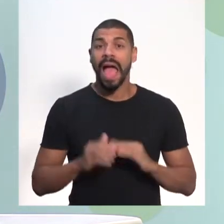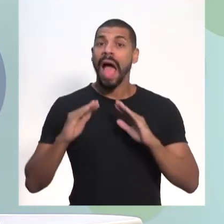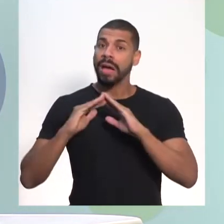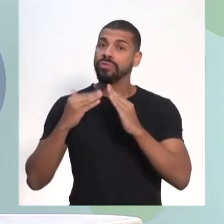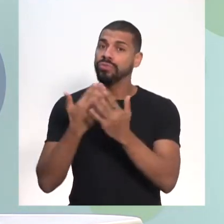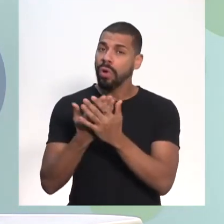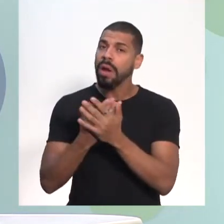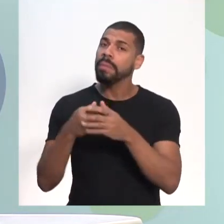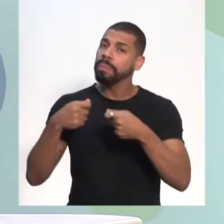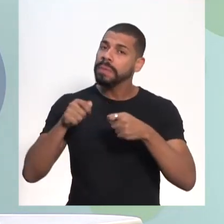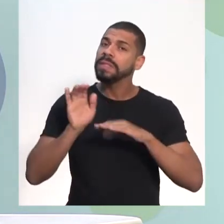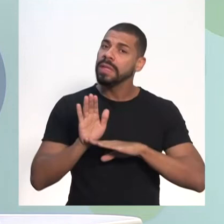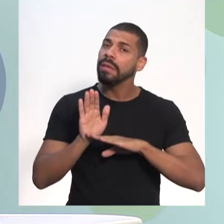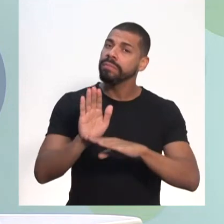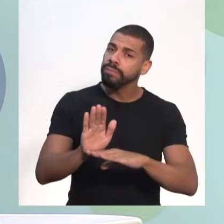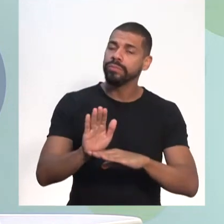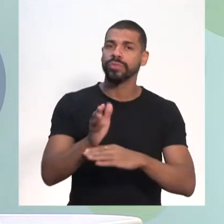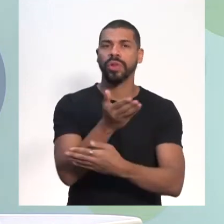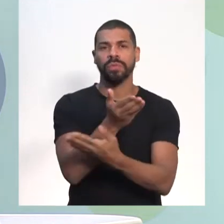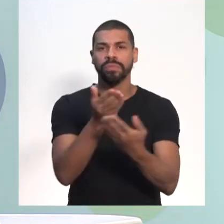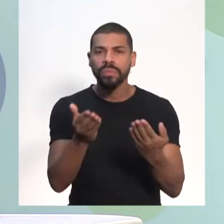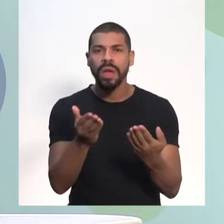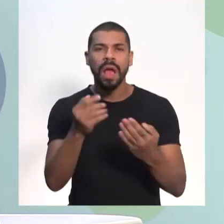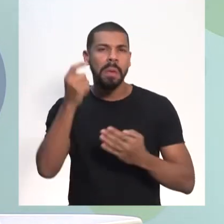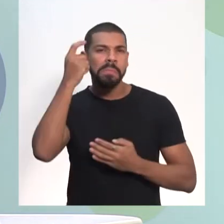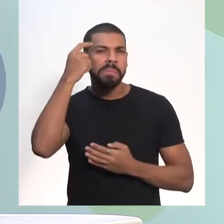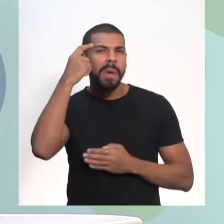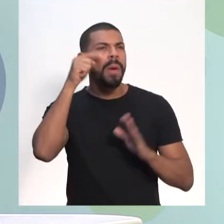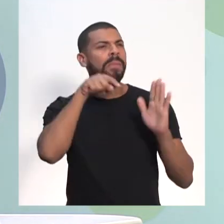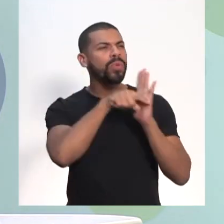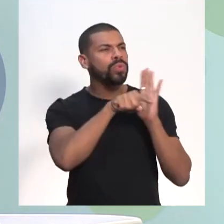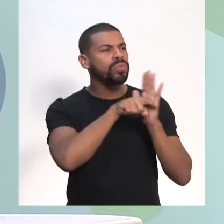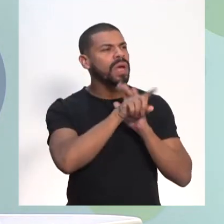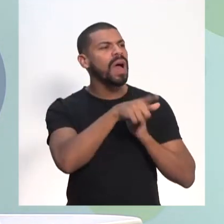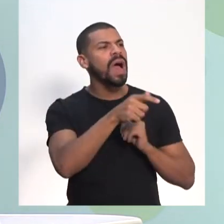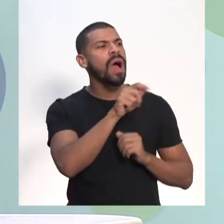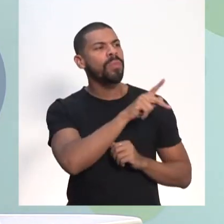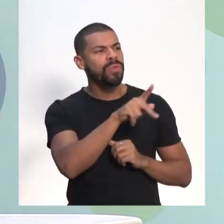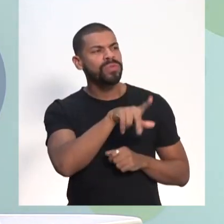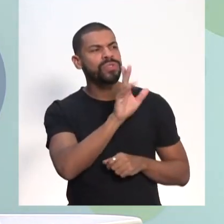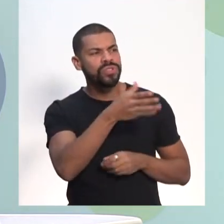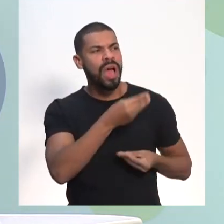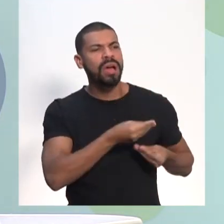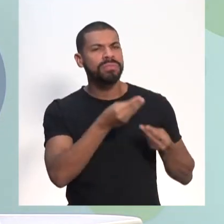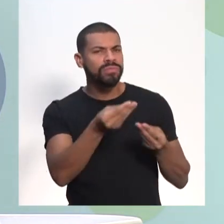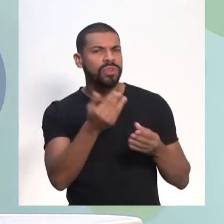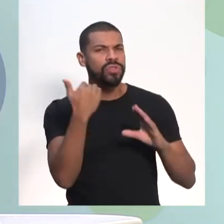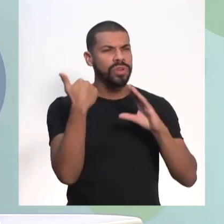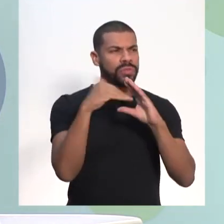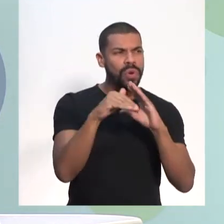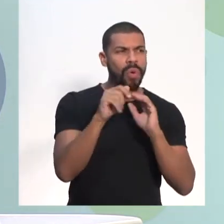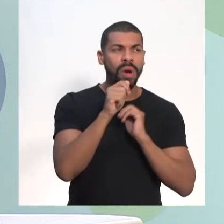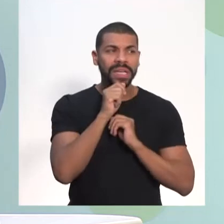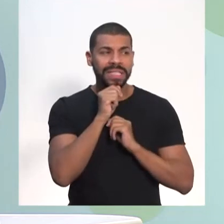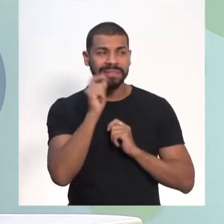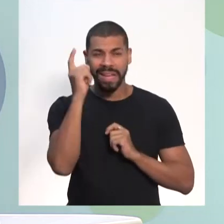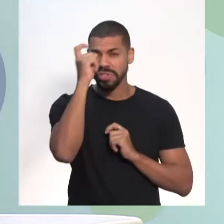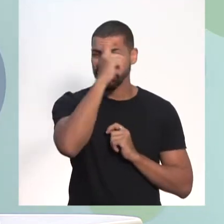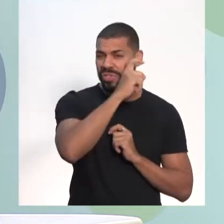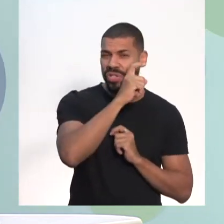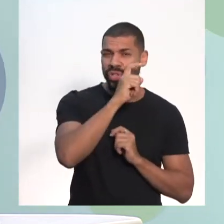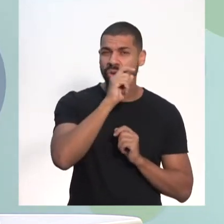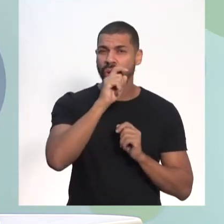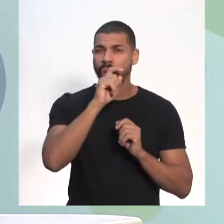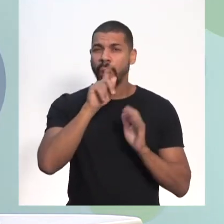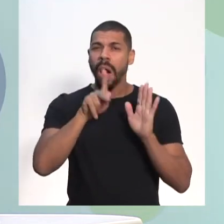precisa contribuir, precisa dar um espaço, verificar os professores que não enviaram ainda, se eles estão com alguma dificuldade em entender a proposta